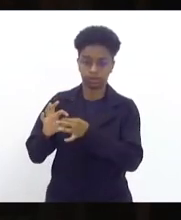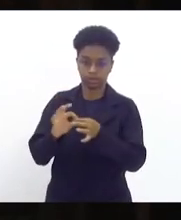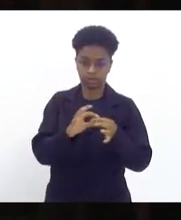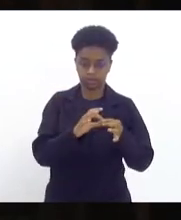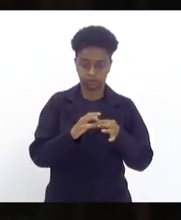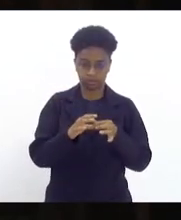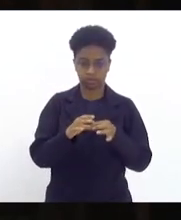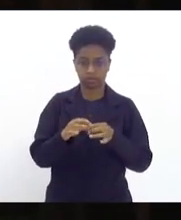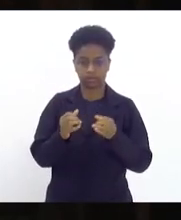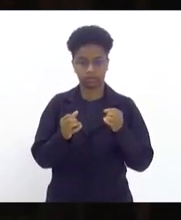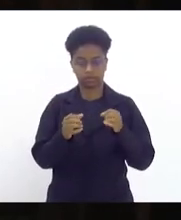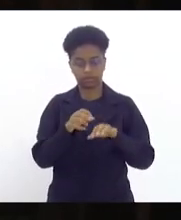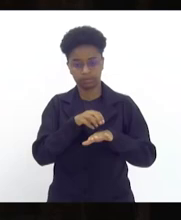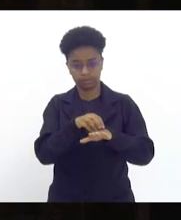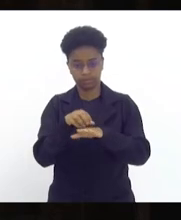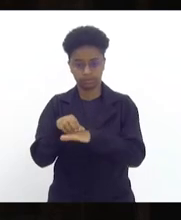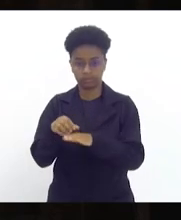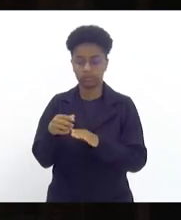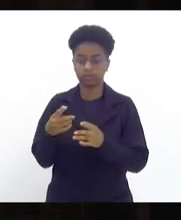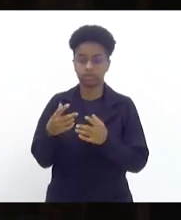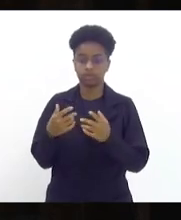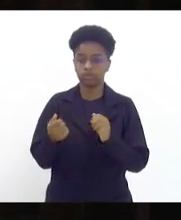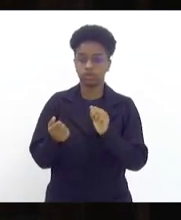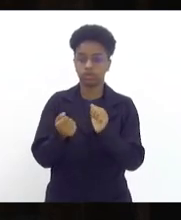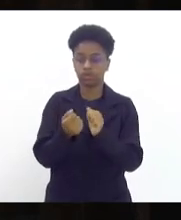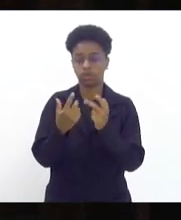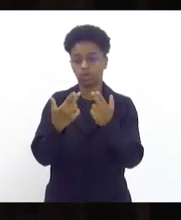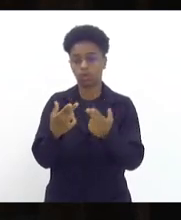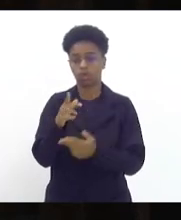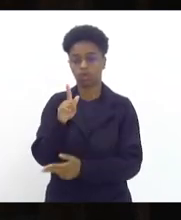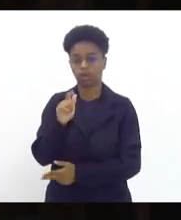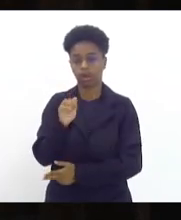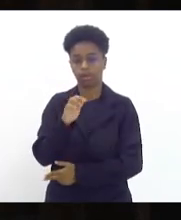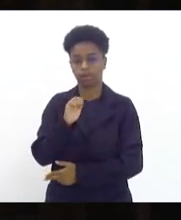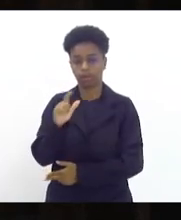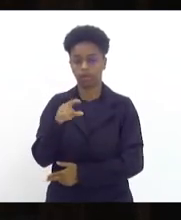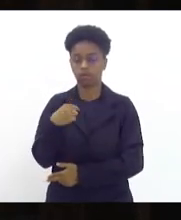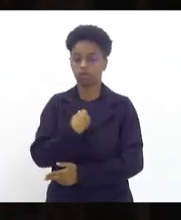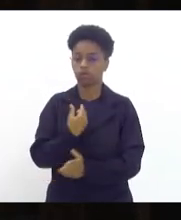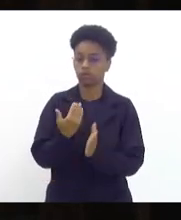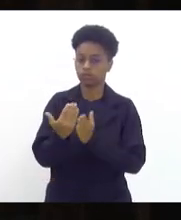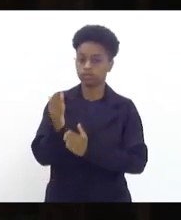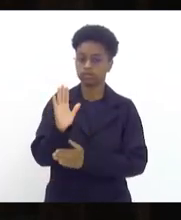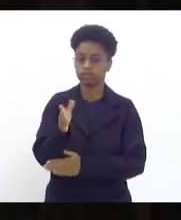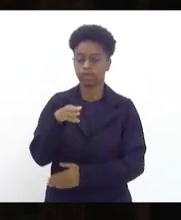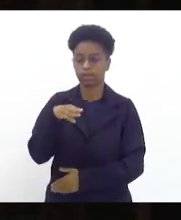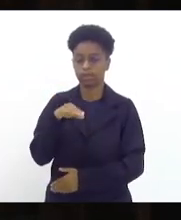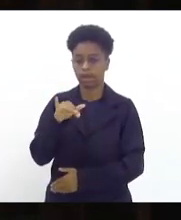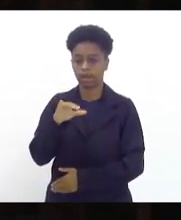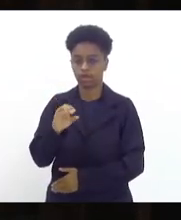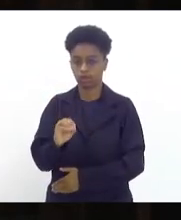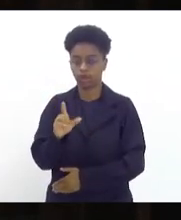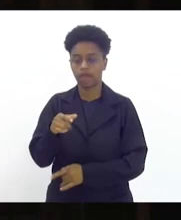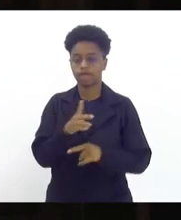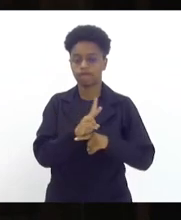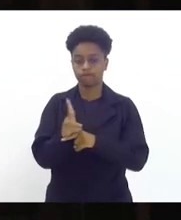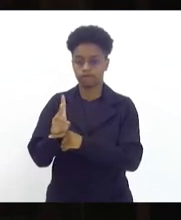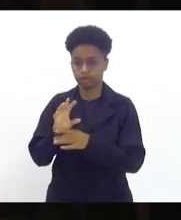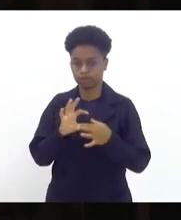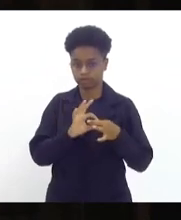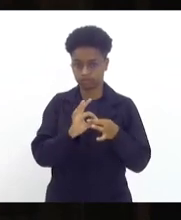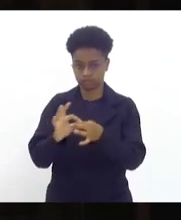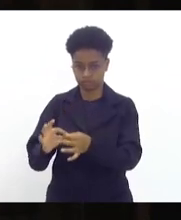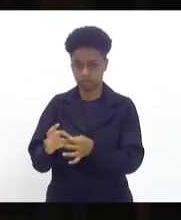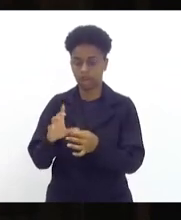do Dr Gabriel Fernando nós já iniciamos já nesse mês de maio chama-se vigilância integrada é um